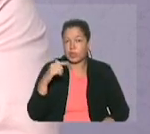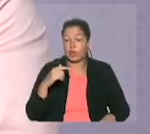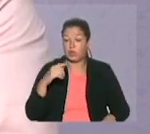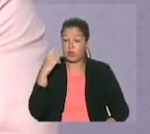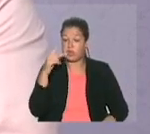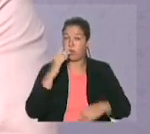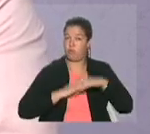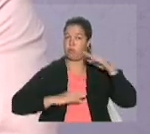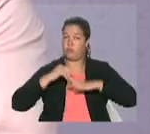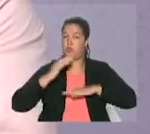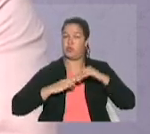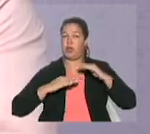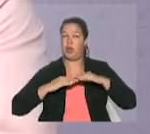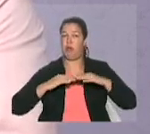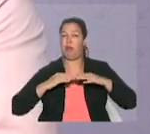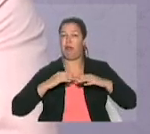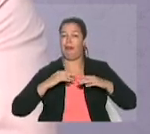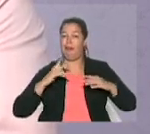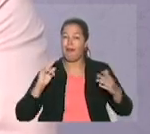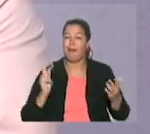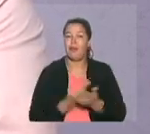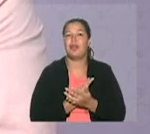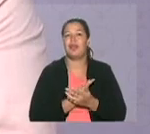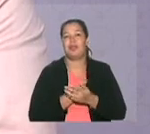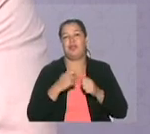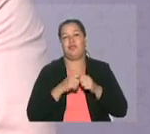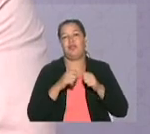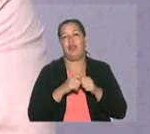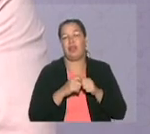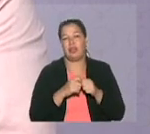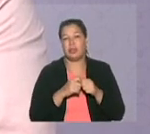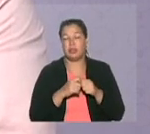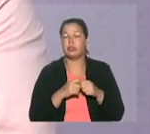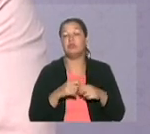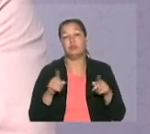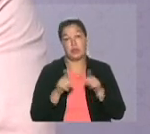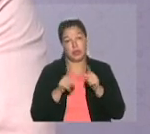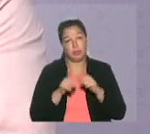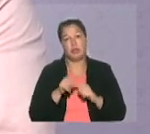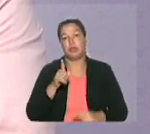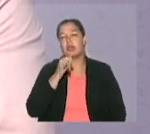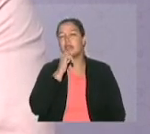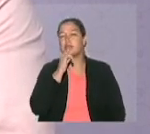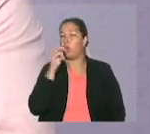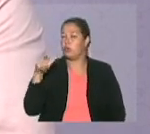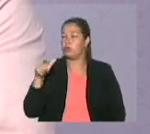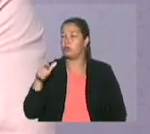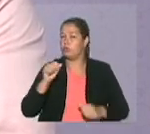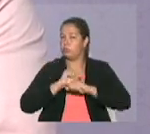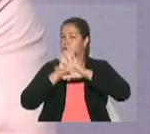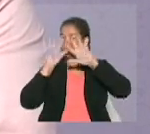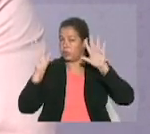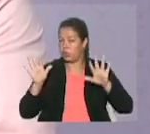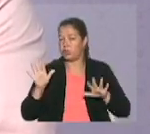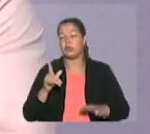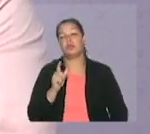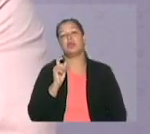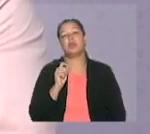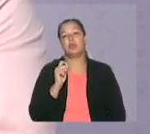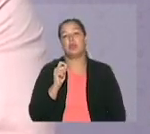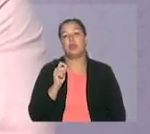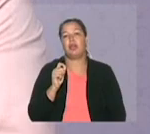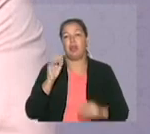reproduzindo essa questão. Um outro exemplo que a gente costuma dar, e para ficar bem